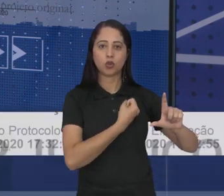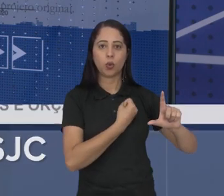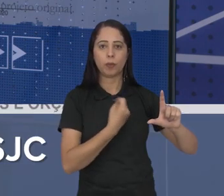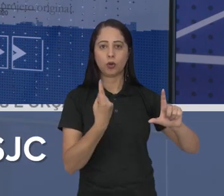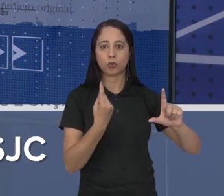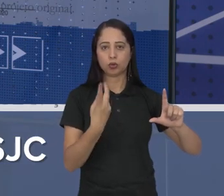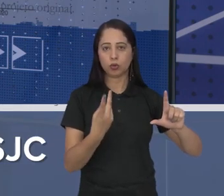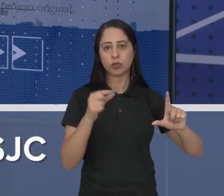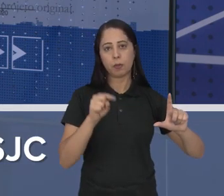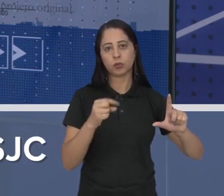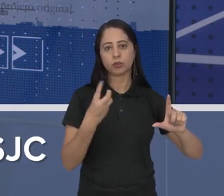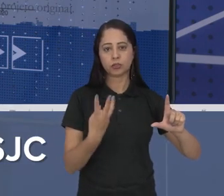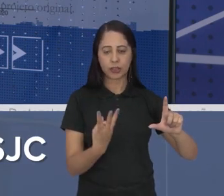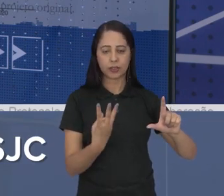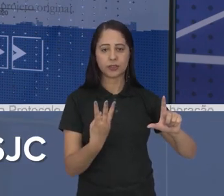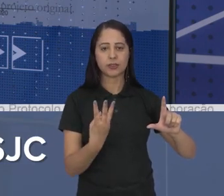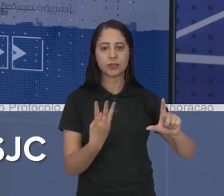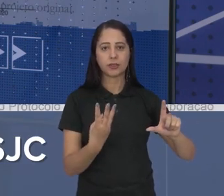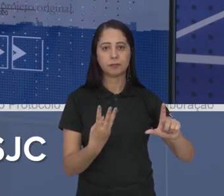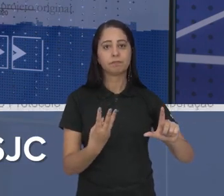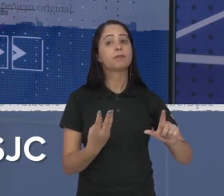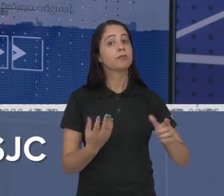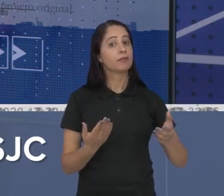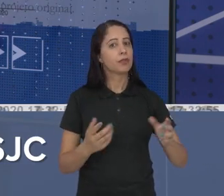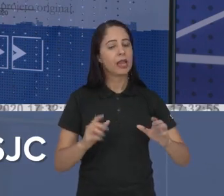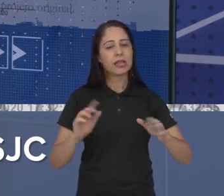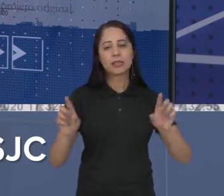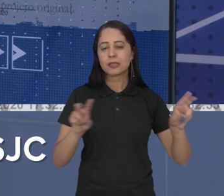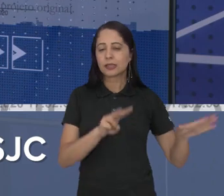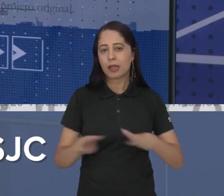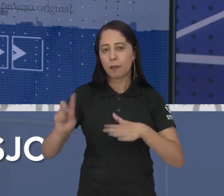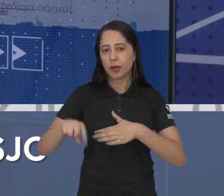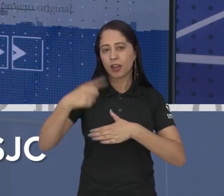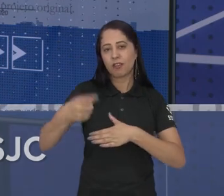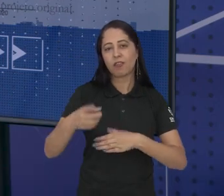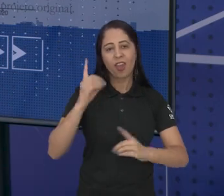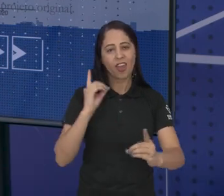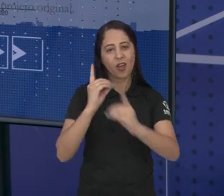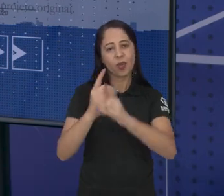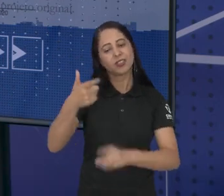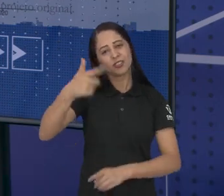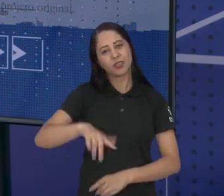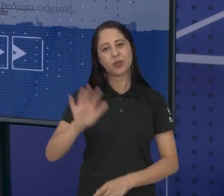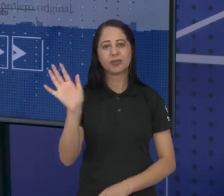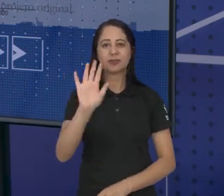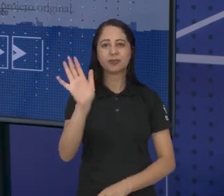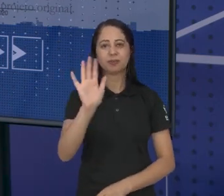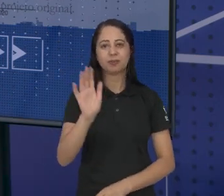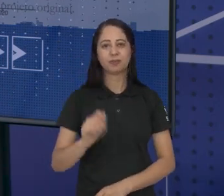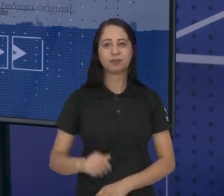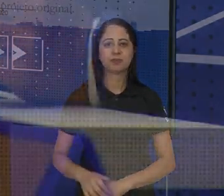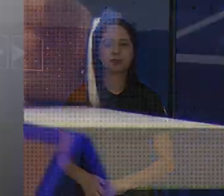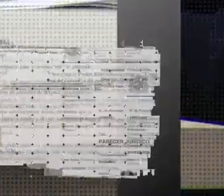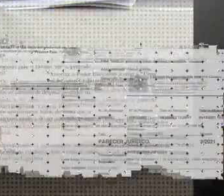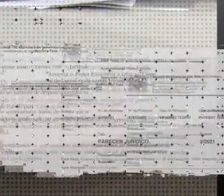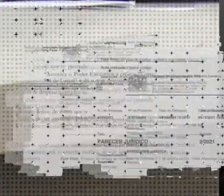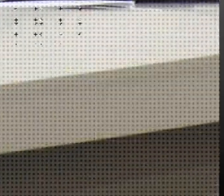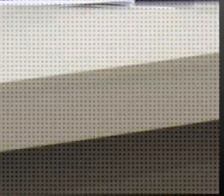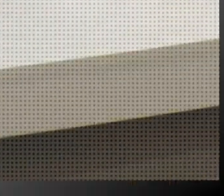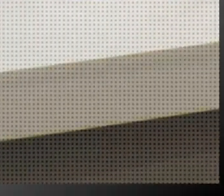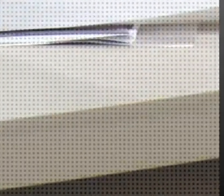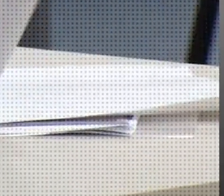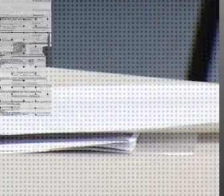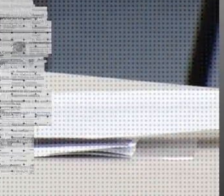e também pelo nosso canal no YouTube eu fico por aqui mas na semana que vem a gente se encontra de novo até lá